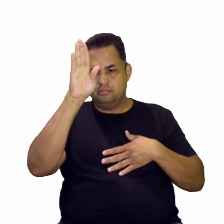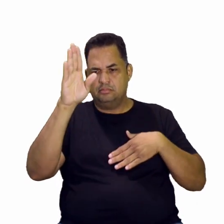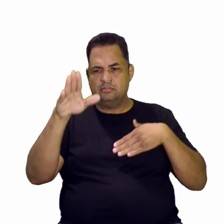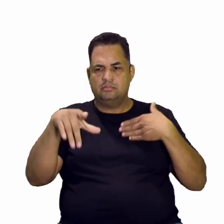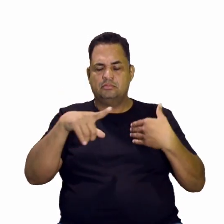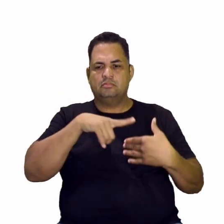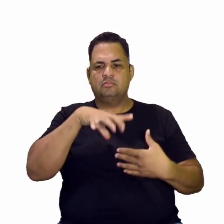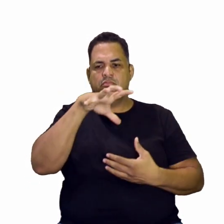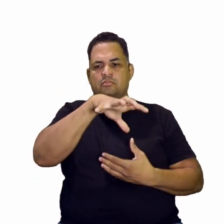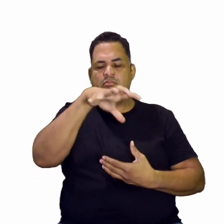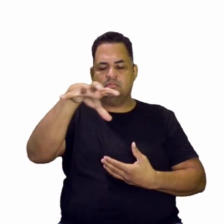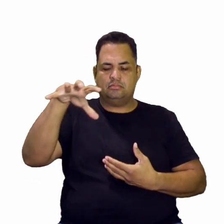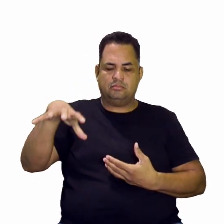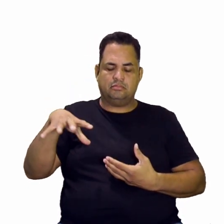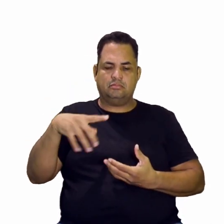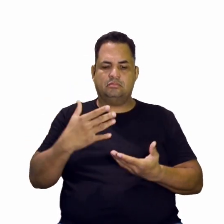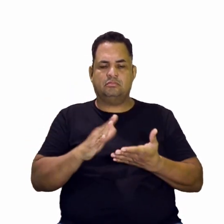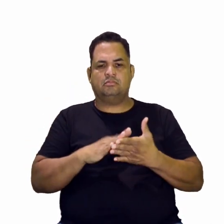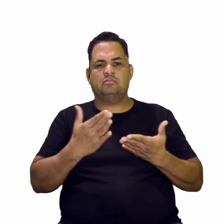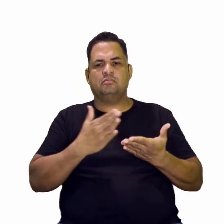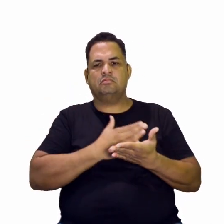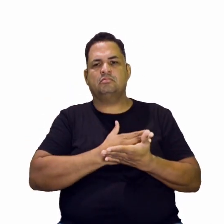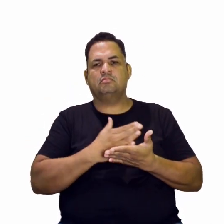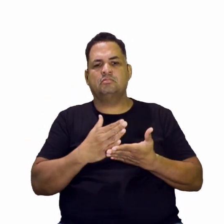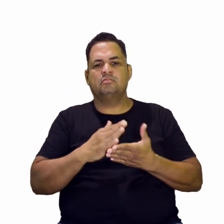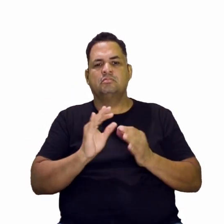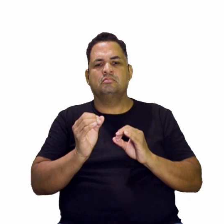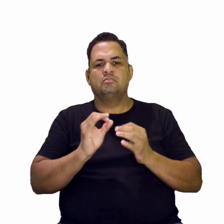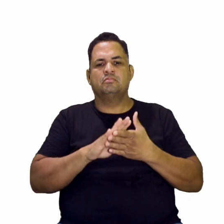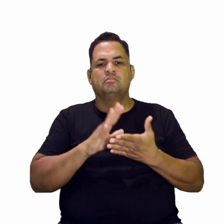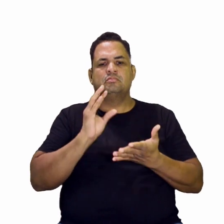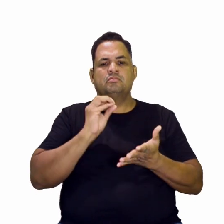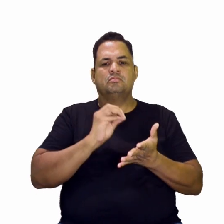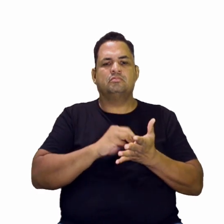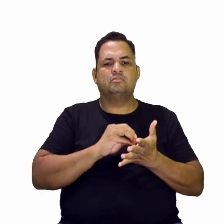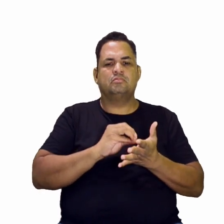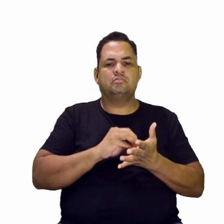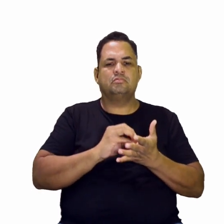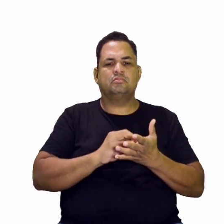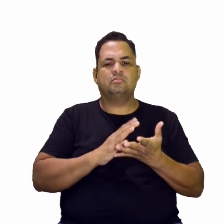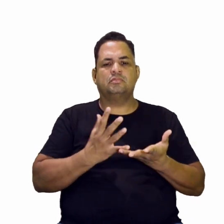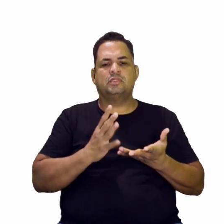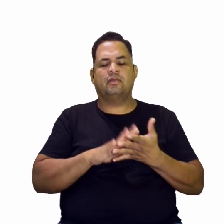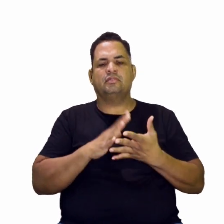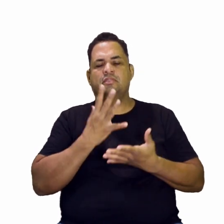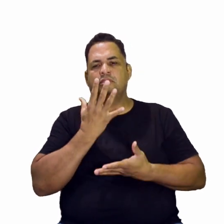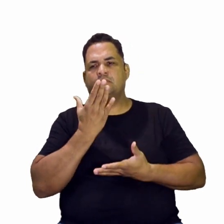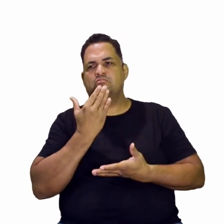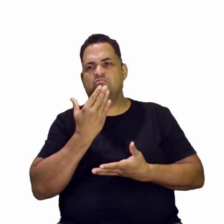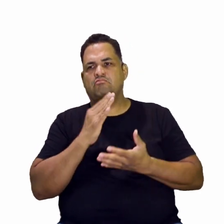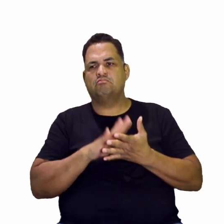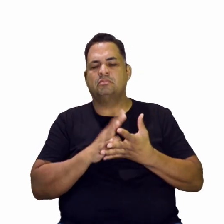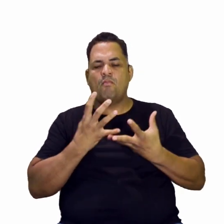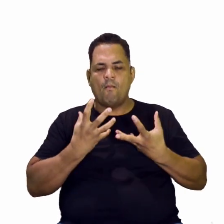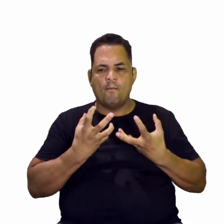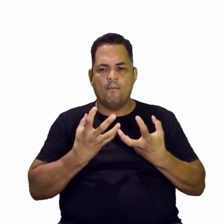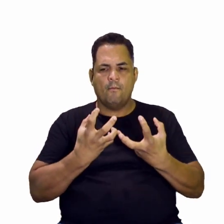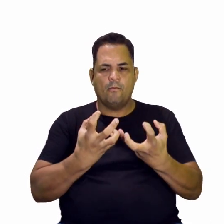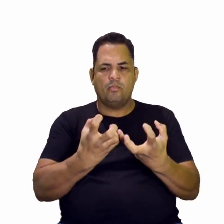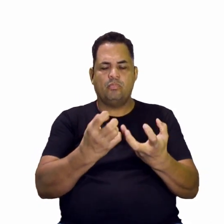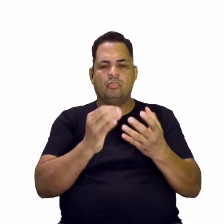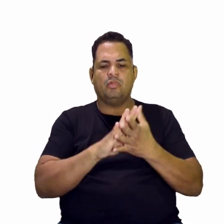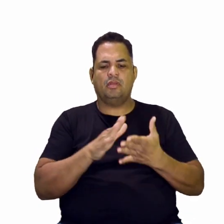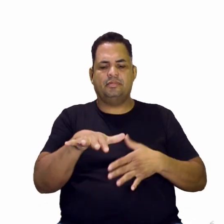gente tem regiões onde eles passam por um processo de escassez, de seca, onde você tem vamos dizer que eles